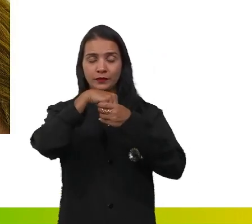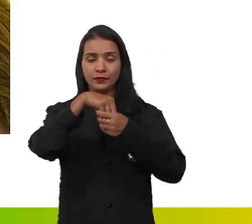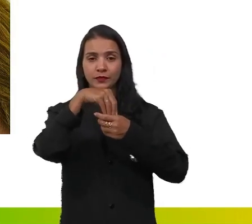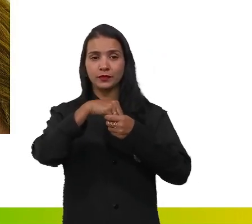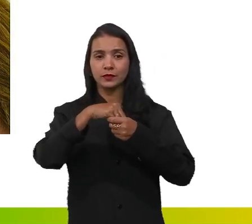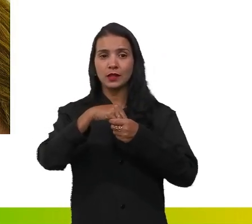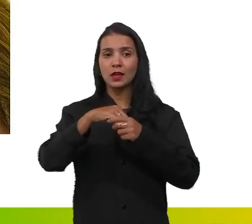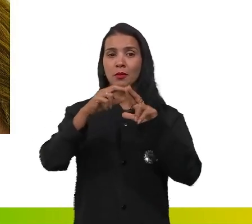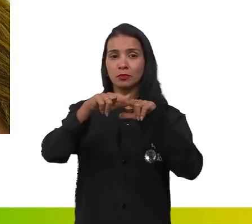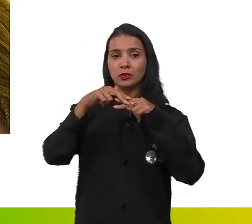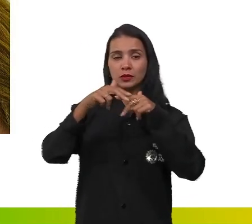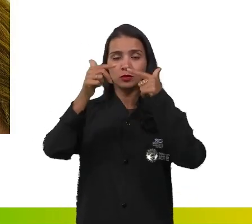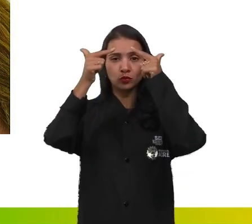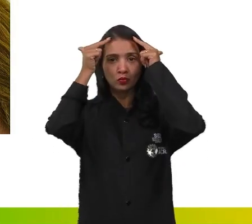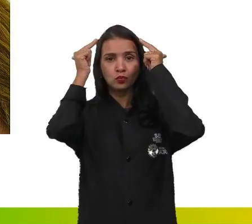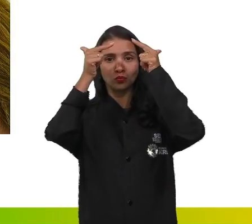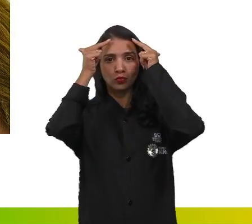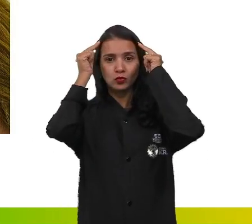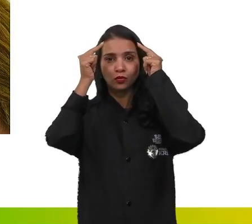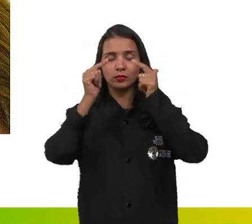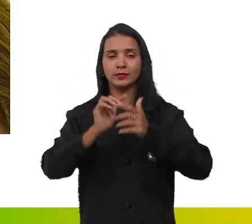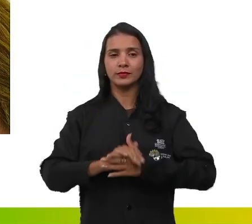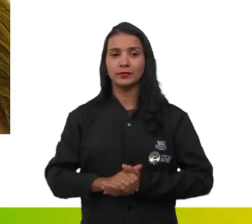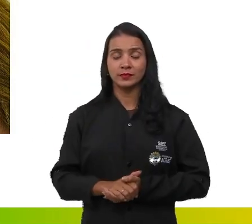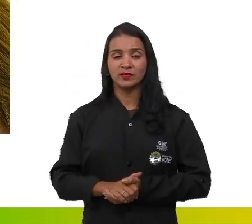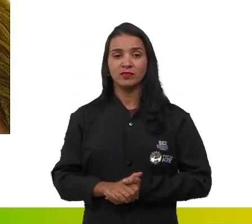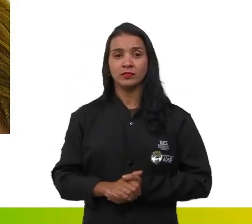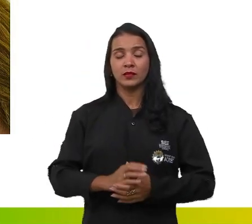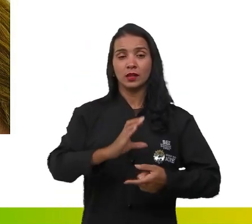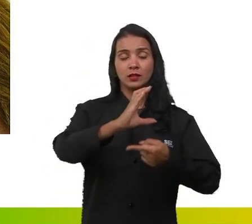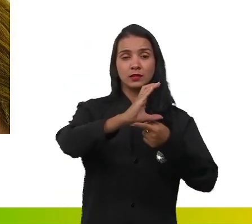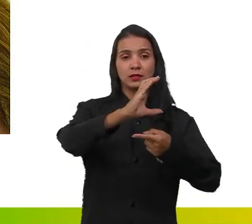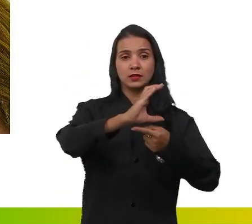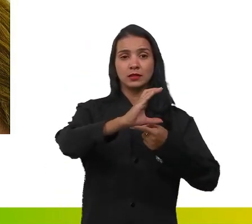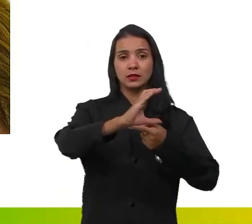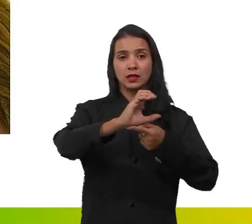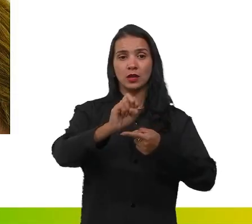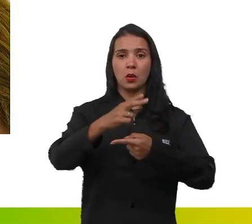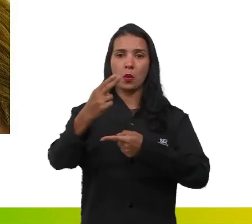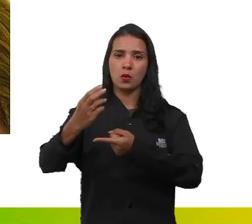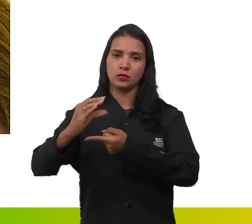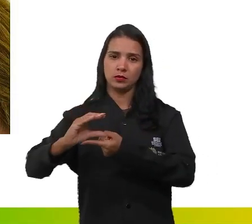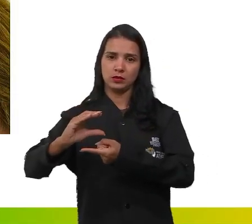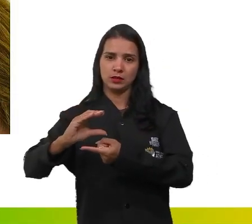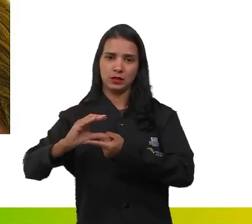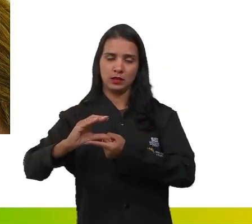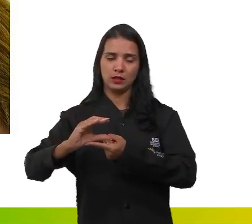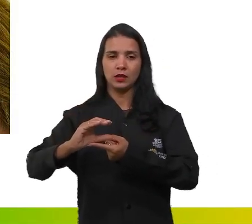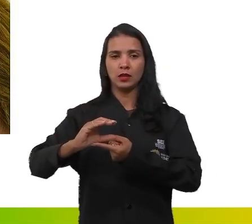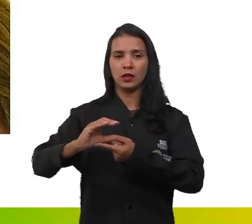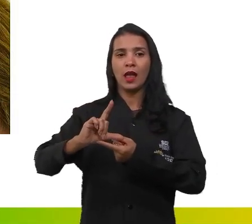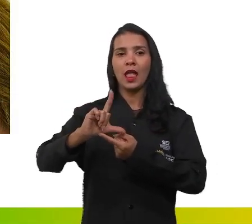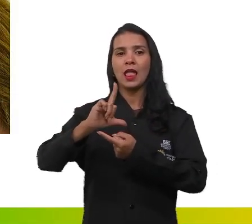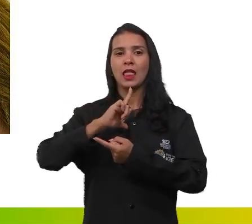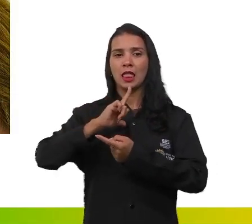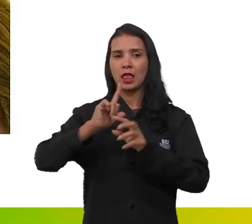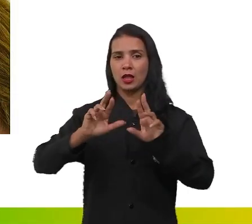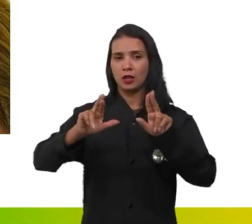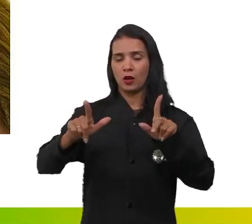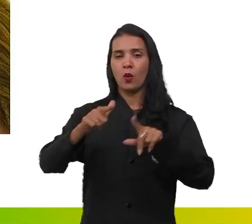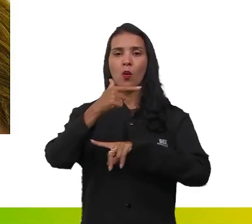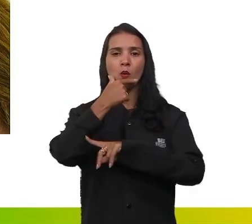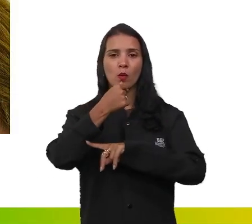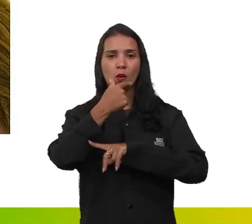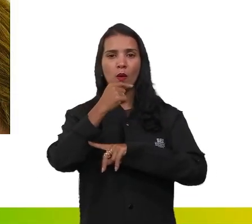que ele é calvo. No Czinho, vai ser calvo também, porque ele aqui, o Czão é dominante, está se expressando mais